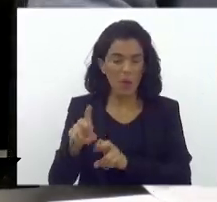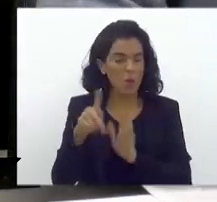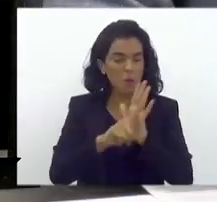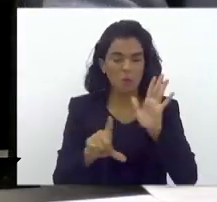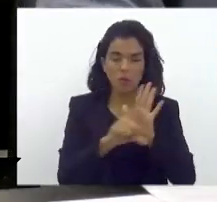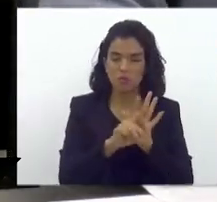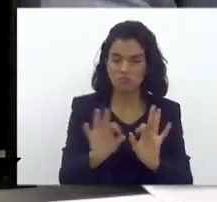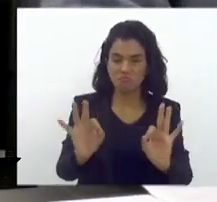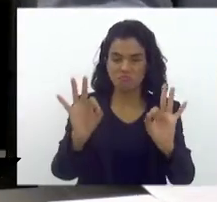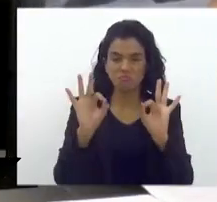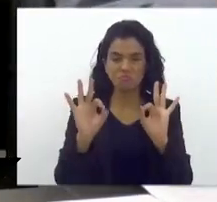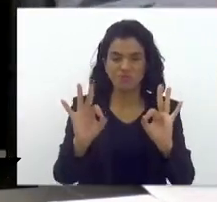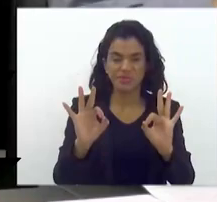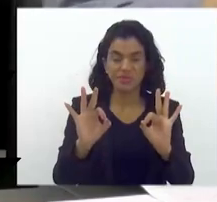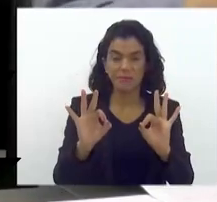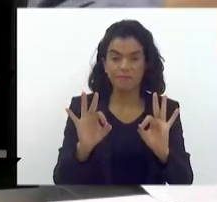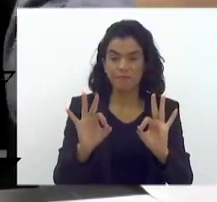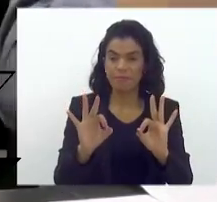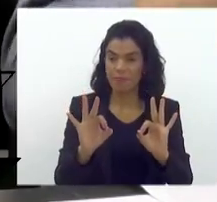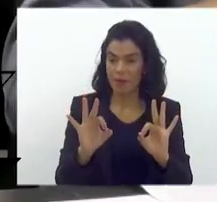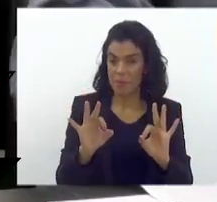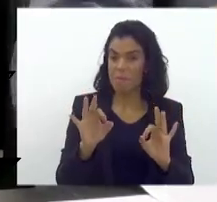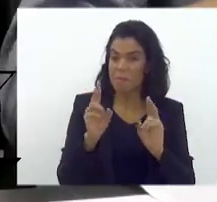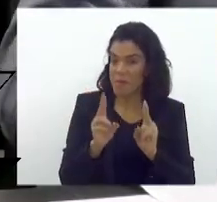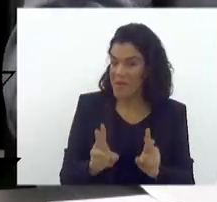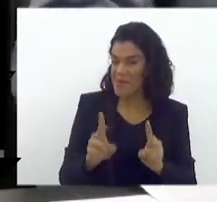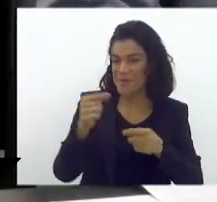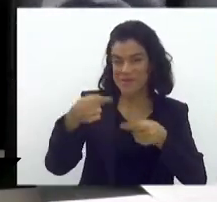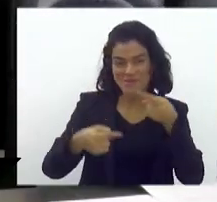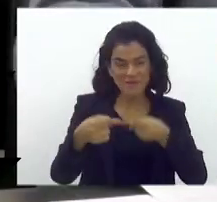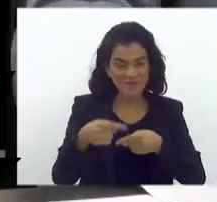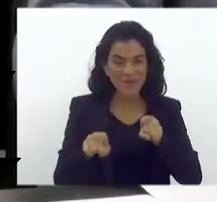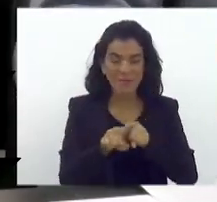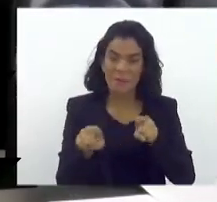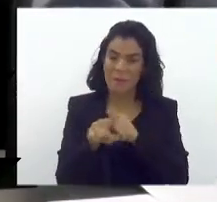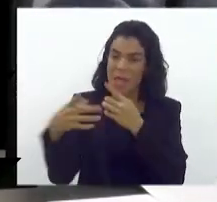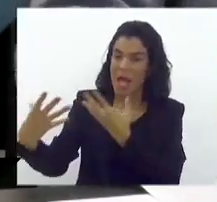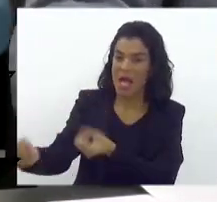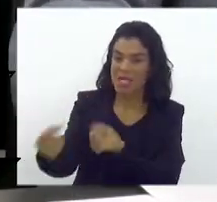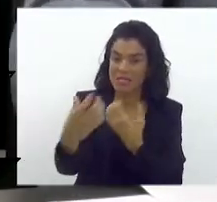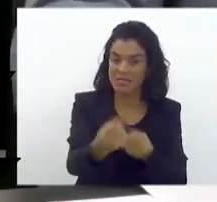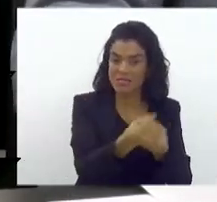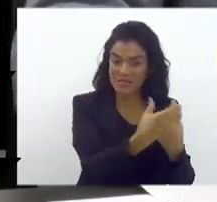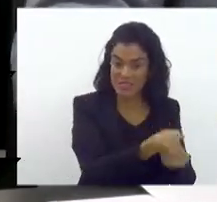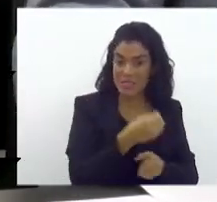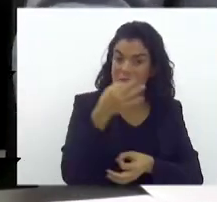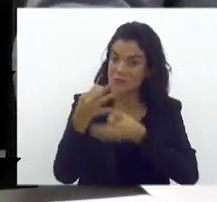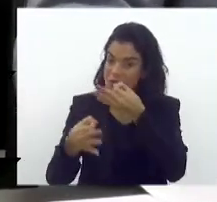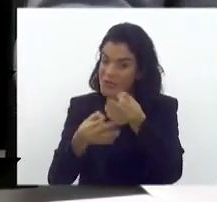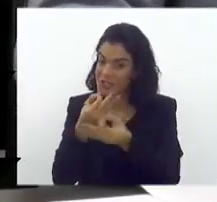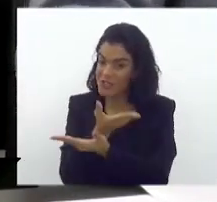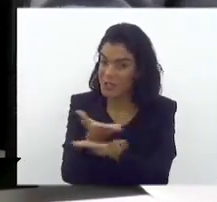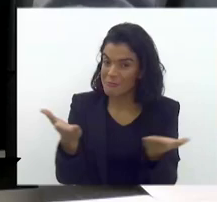altamente meritório, vista a discussão e a adesão e com as sugestões boas que